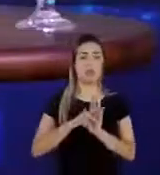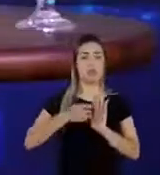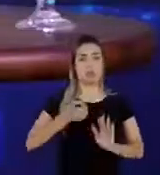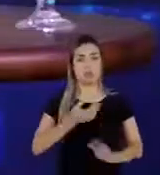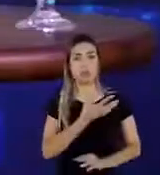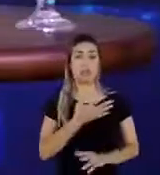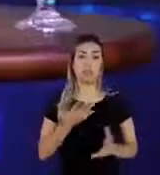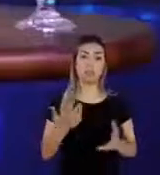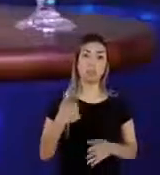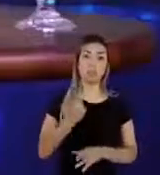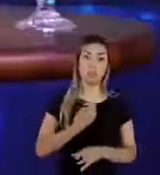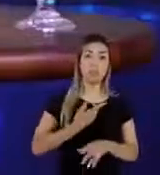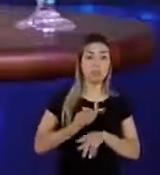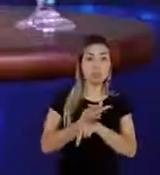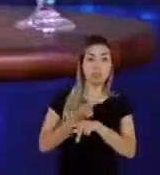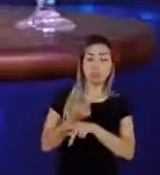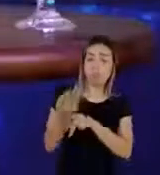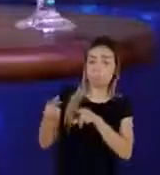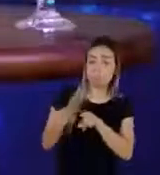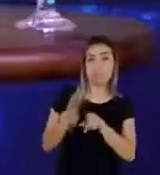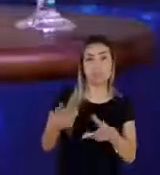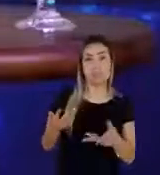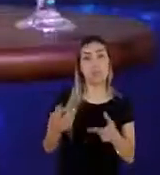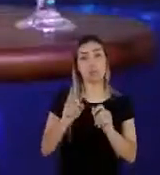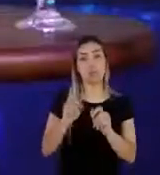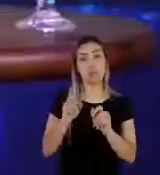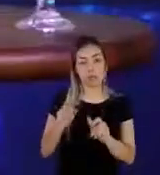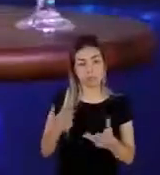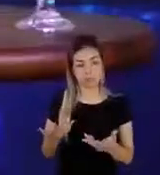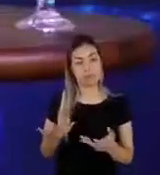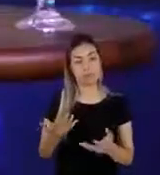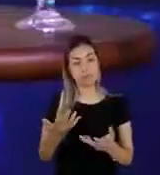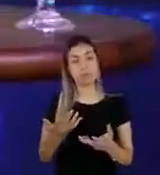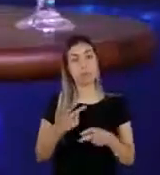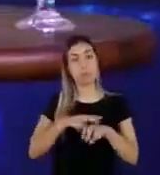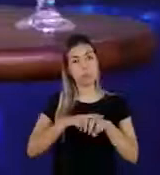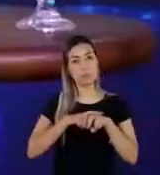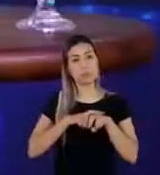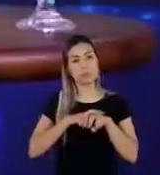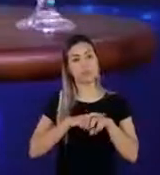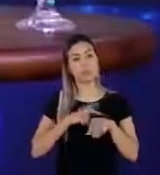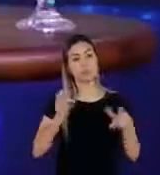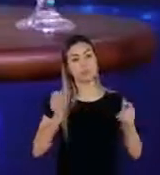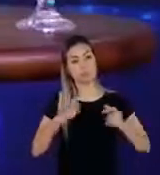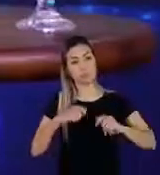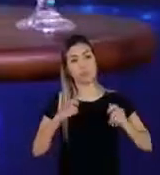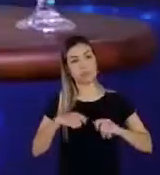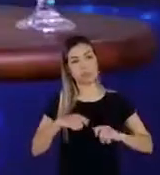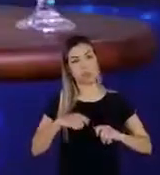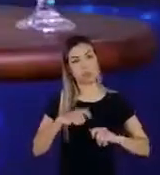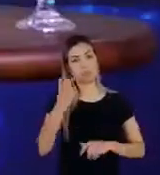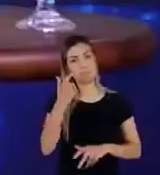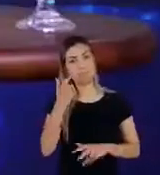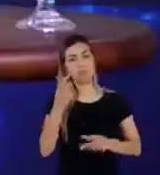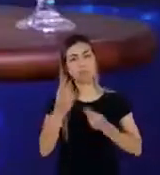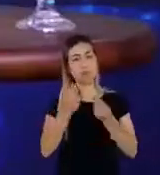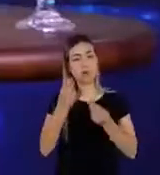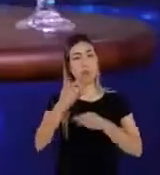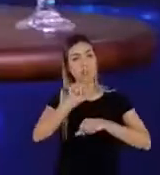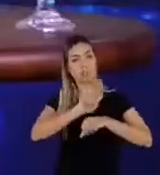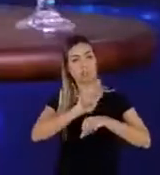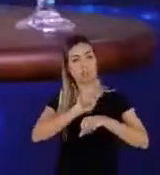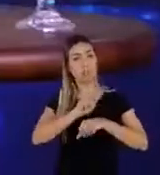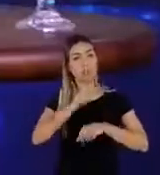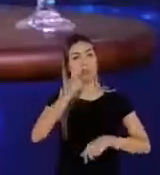mais parceiros. E aí a contrapartida ela vai permitir, por um lado, a gestão e o